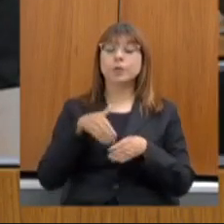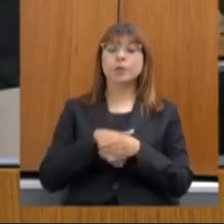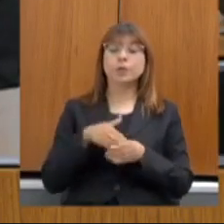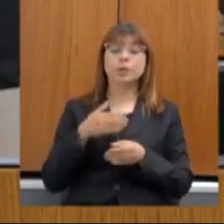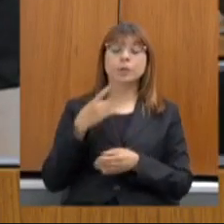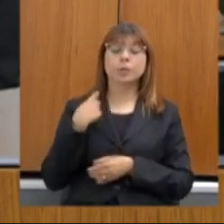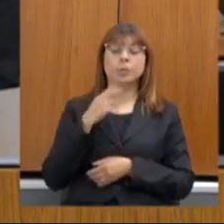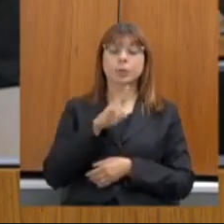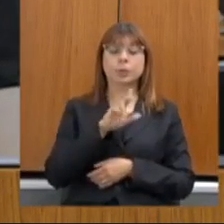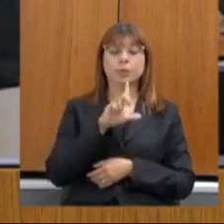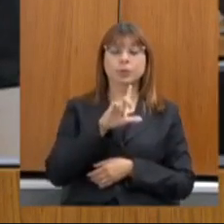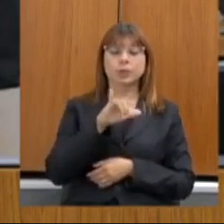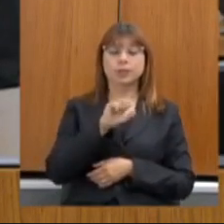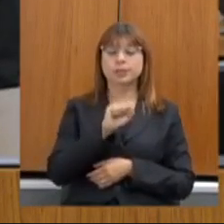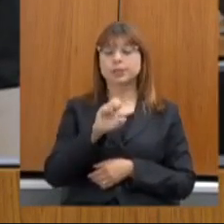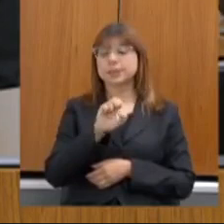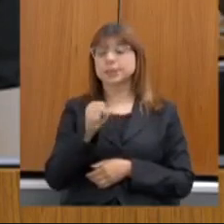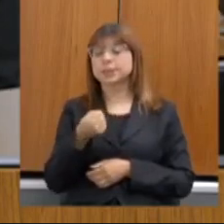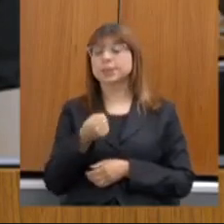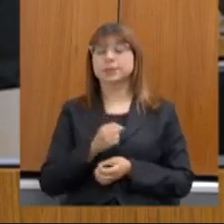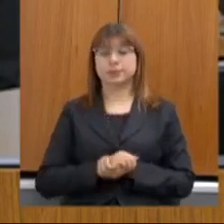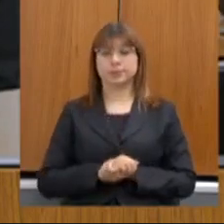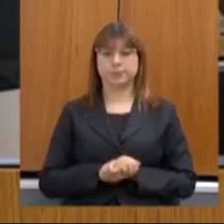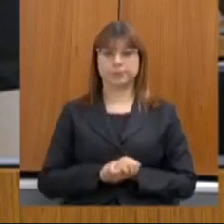volta o Deputado Ulysses Gomes